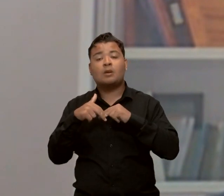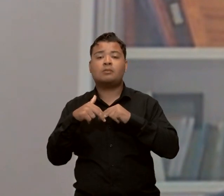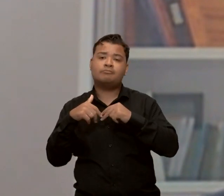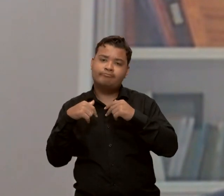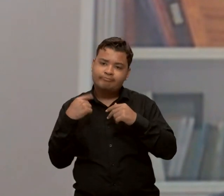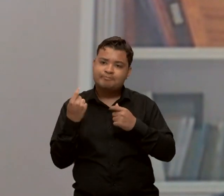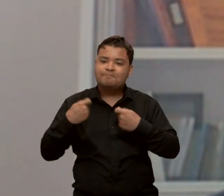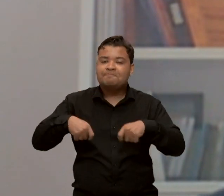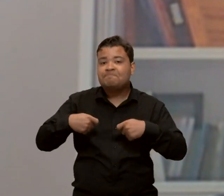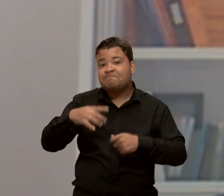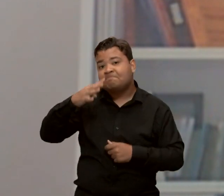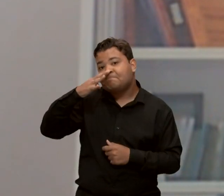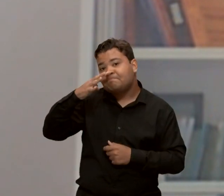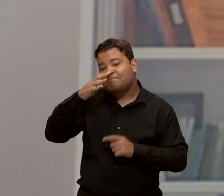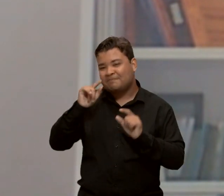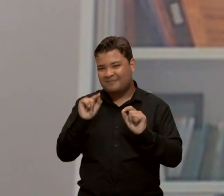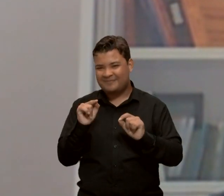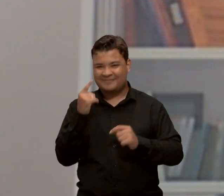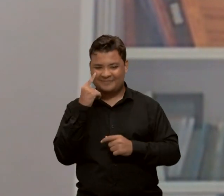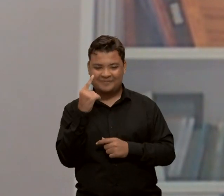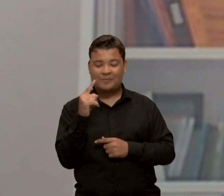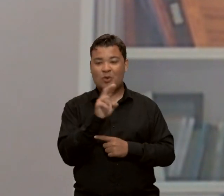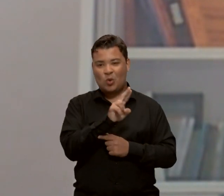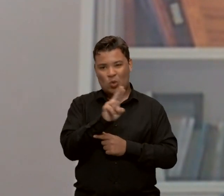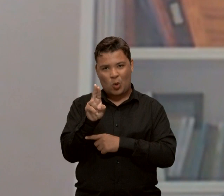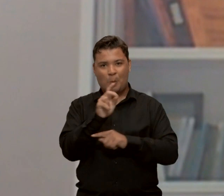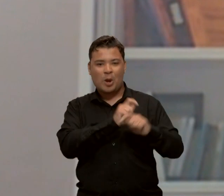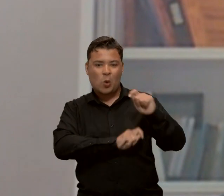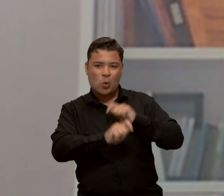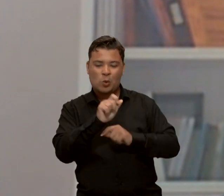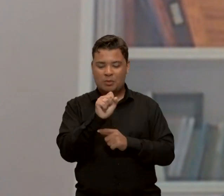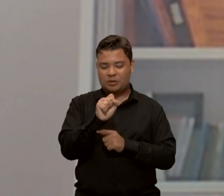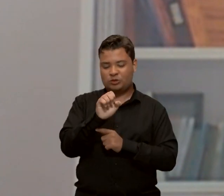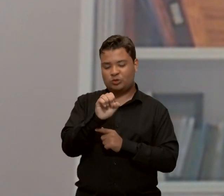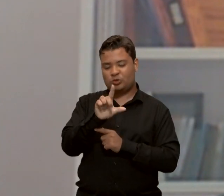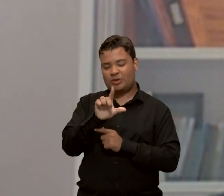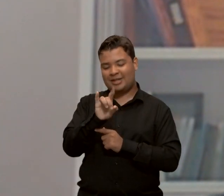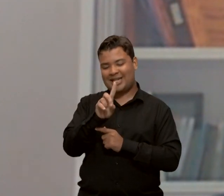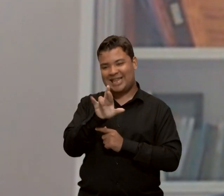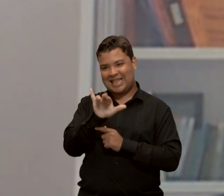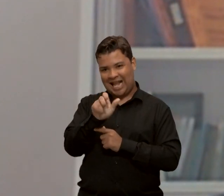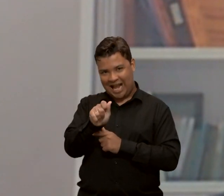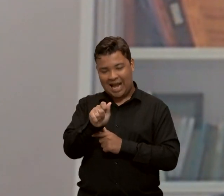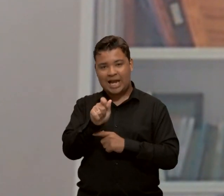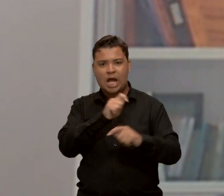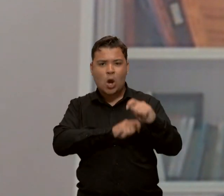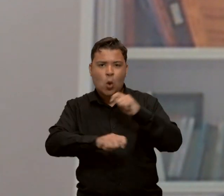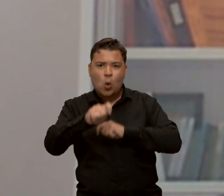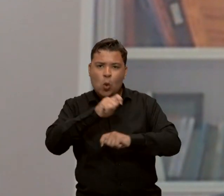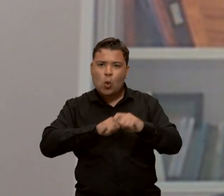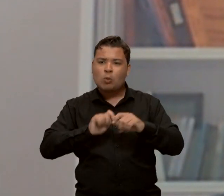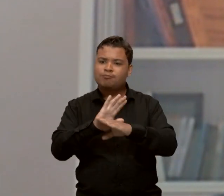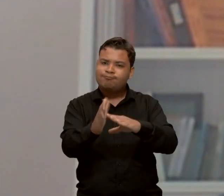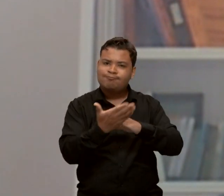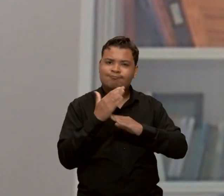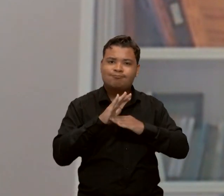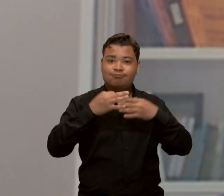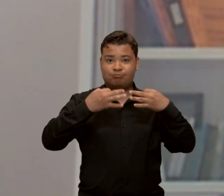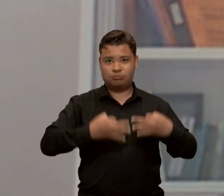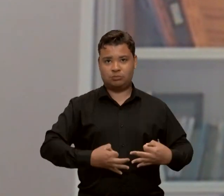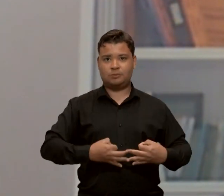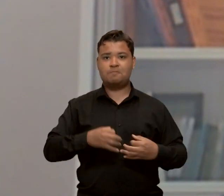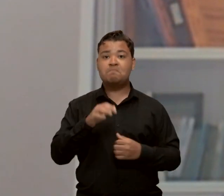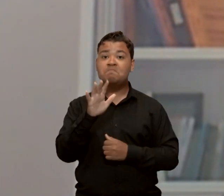observar que, apesar do nome não ser muito comum, né, economia solidária, a gente presencia essa forma